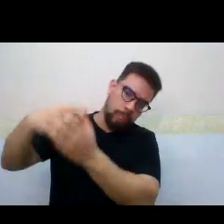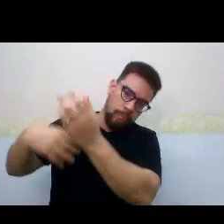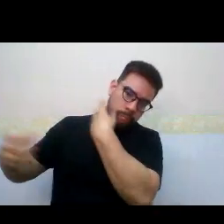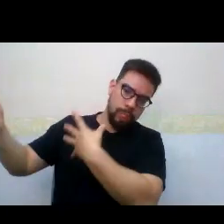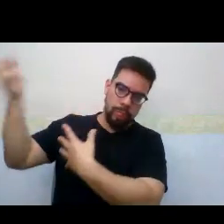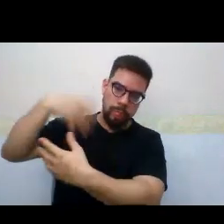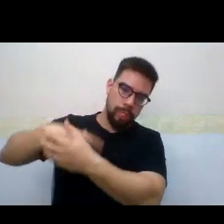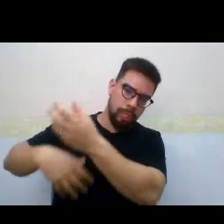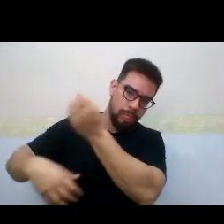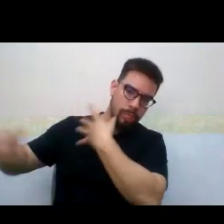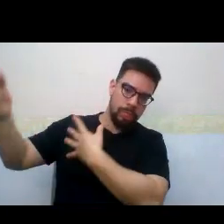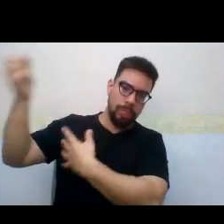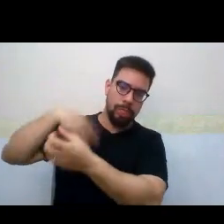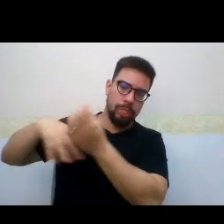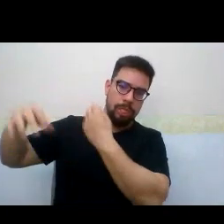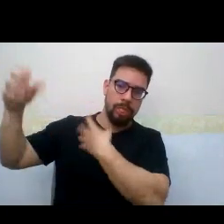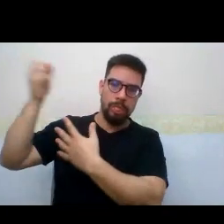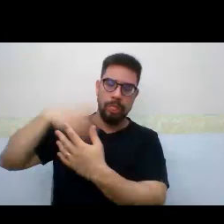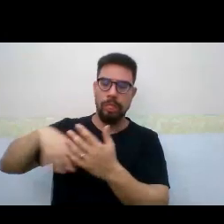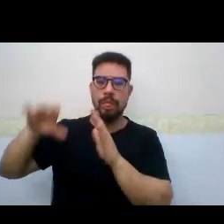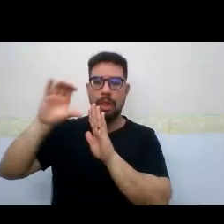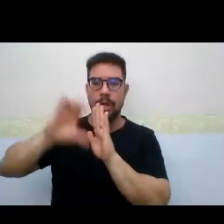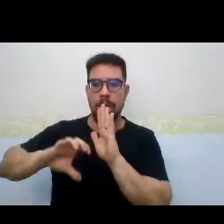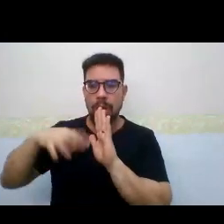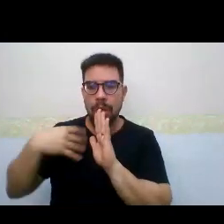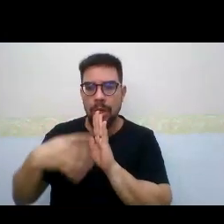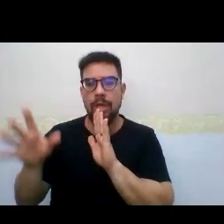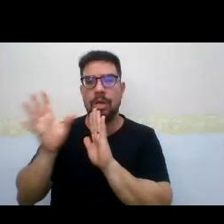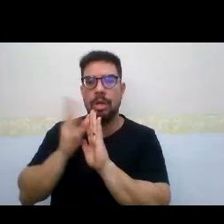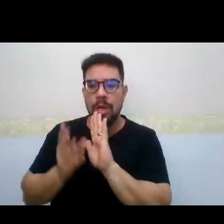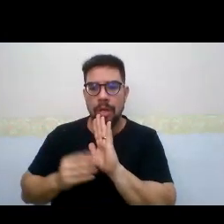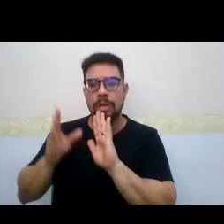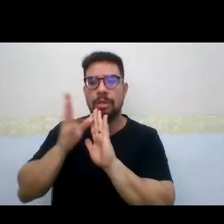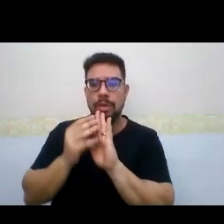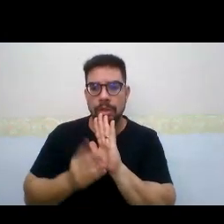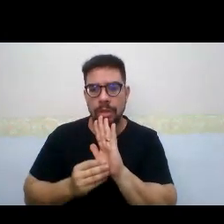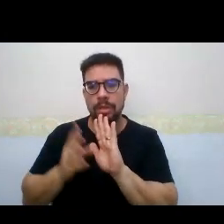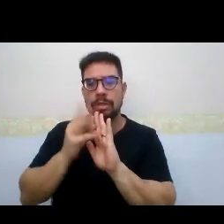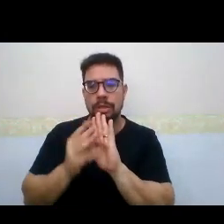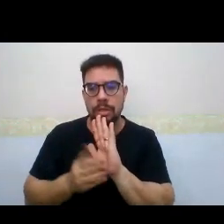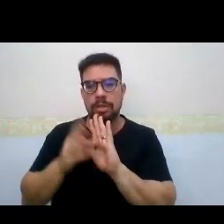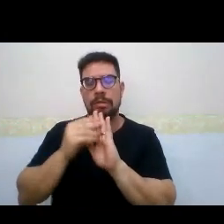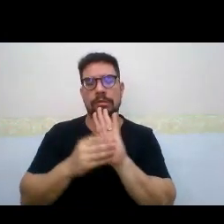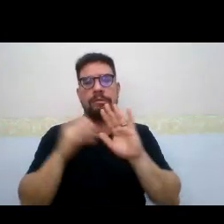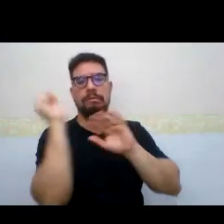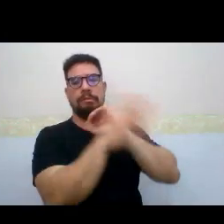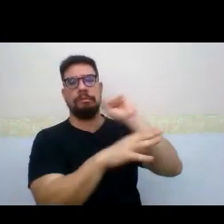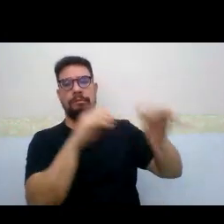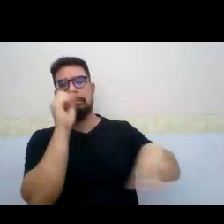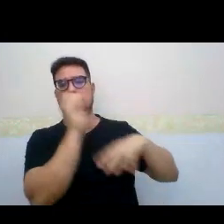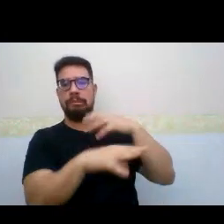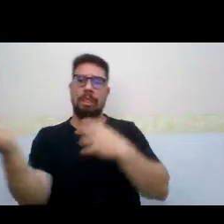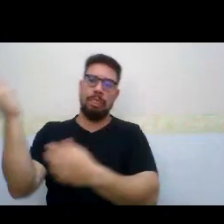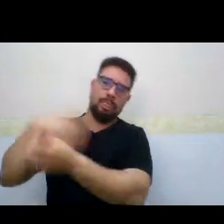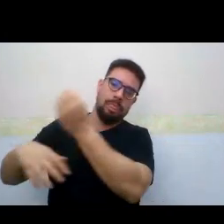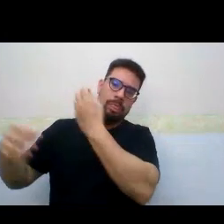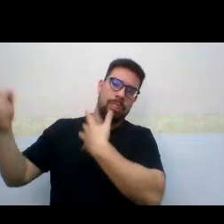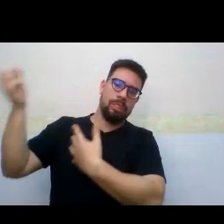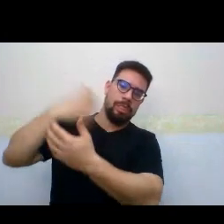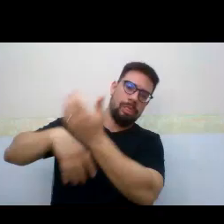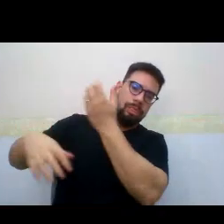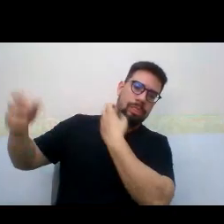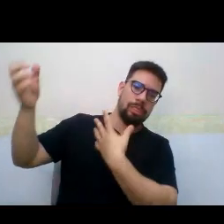aprendente, todo o currículo, todo o conteúdo, conteúdo, conteúdo. E vejam que eles conseguiram,